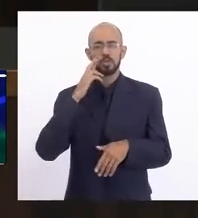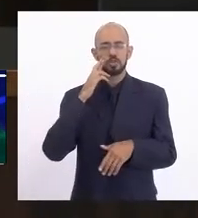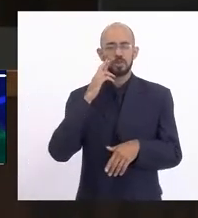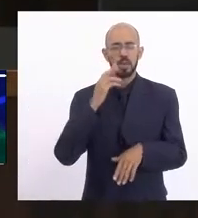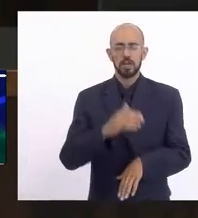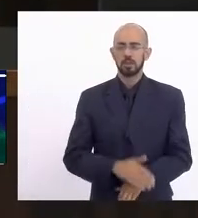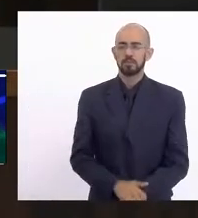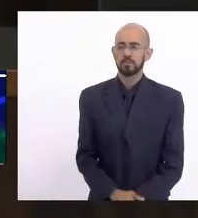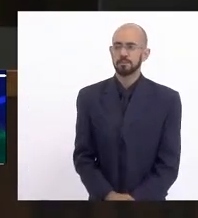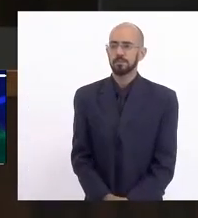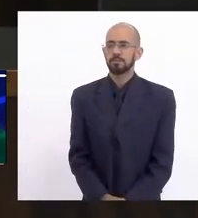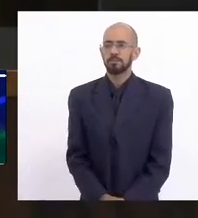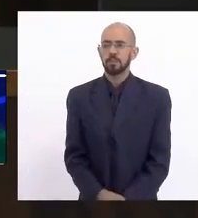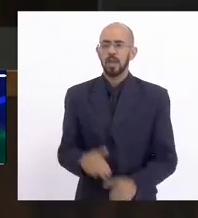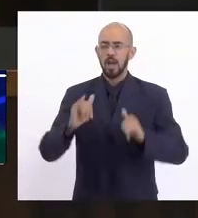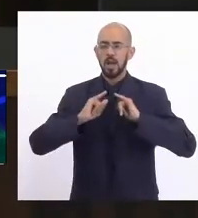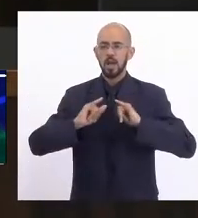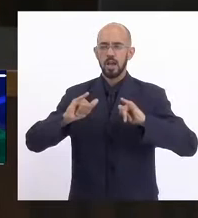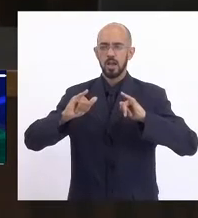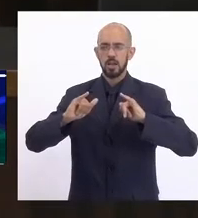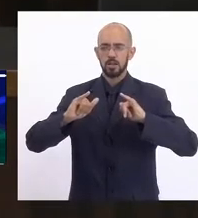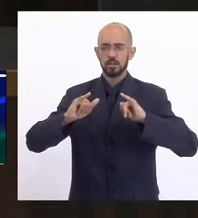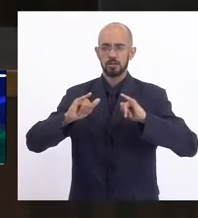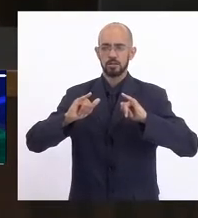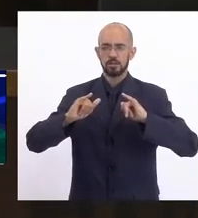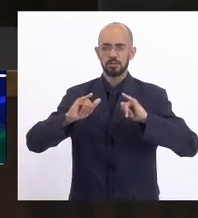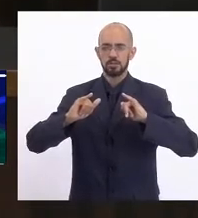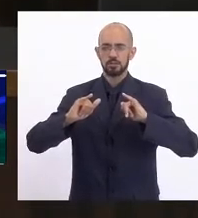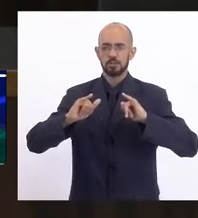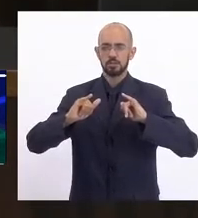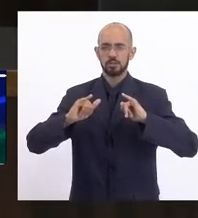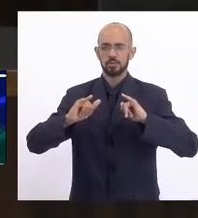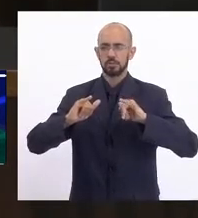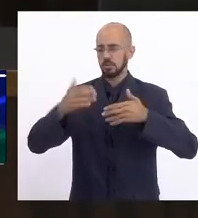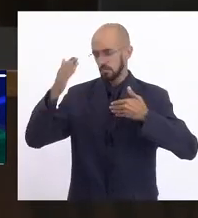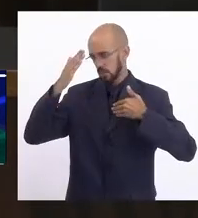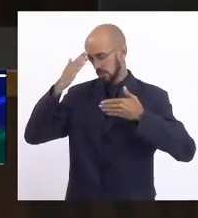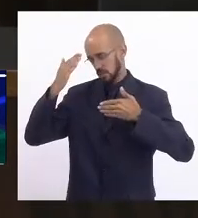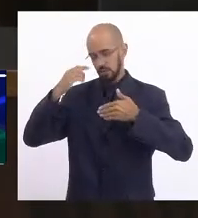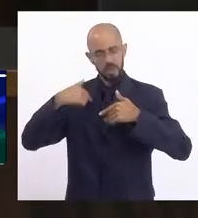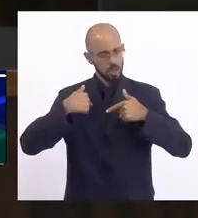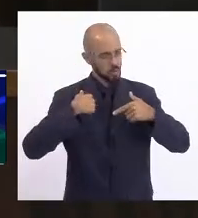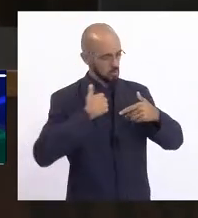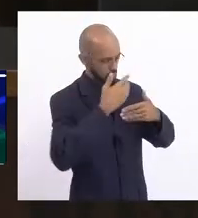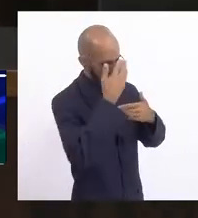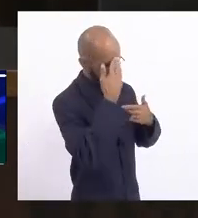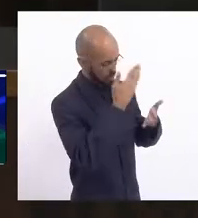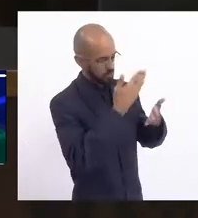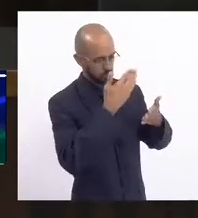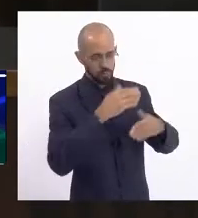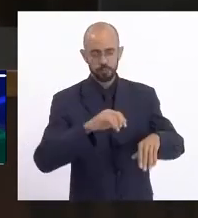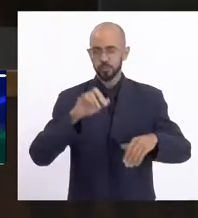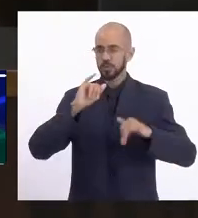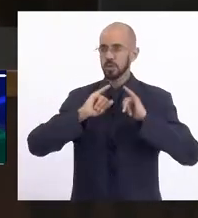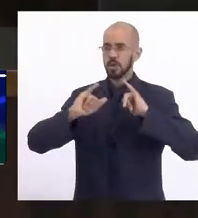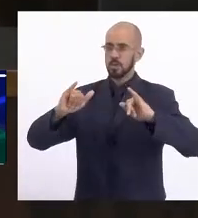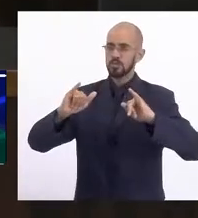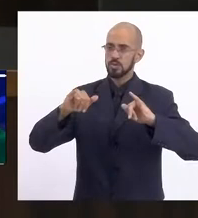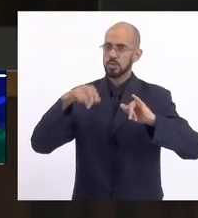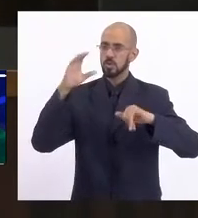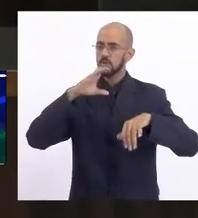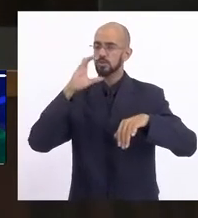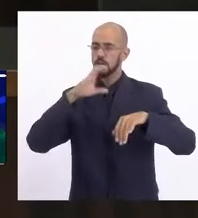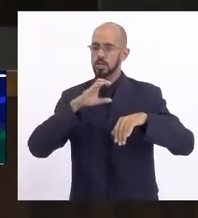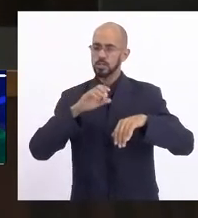Reis. Anuncio. Obrigado, presidente. Eu que agradeço. Em regime de urgência, em discussão